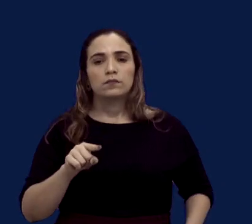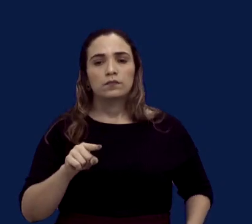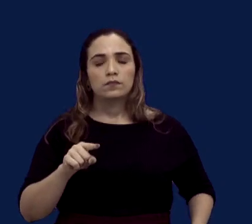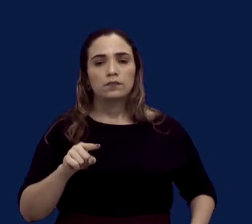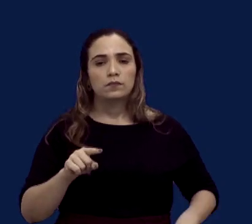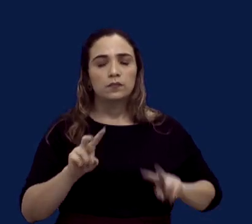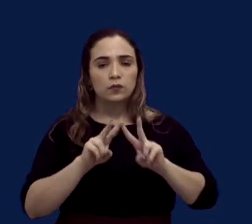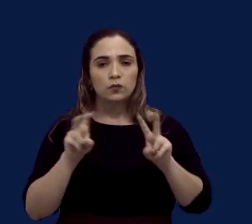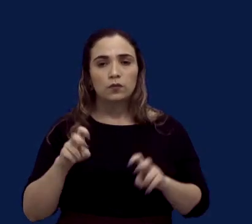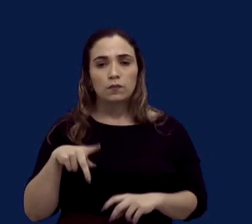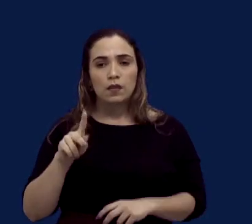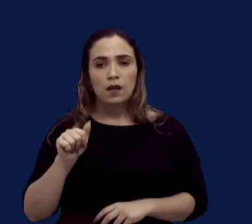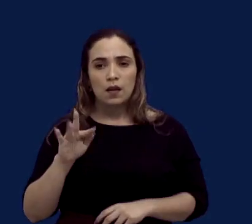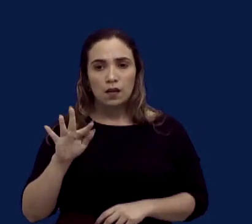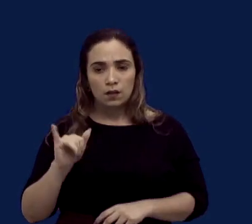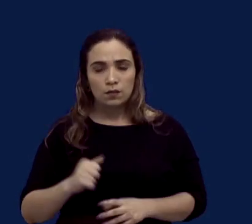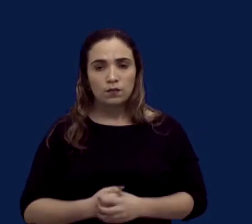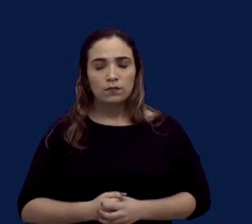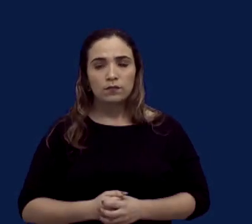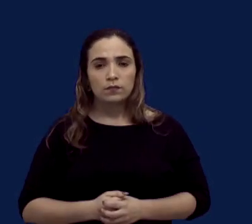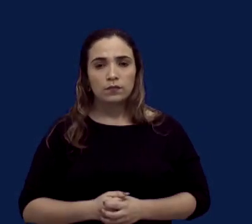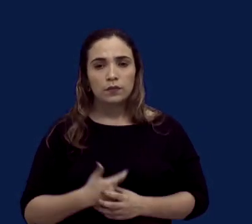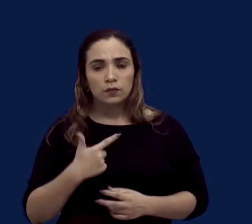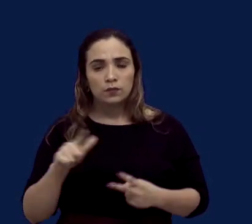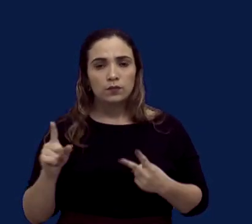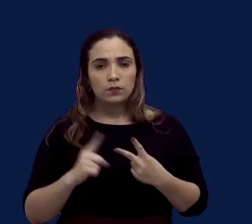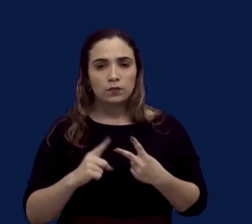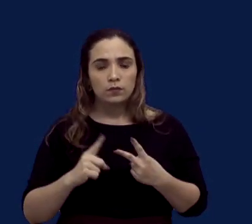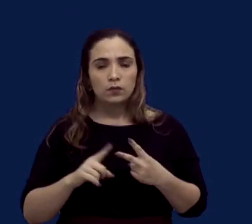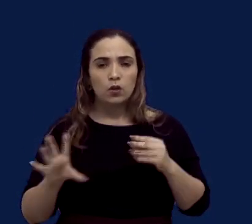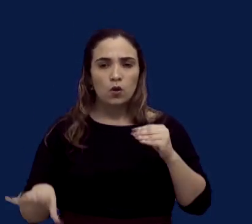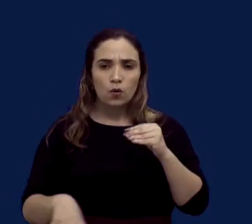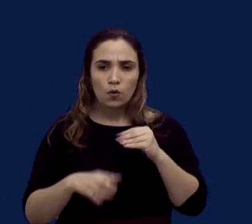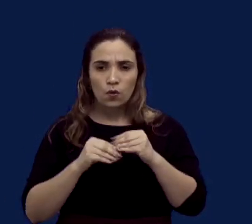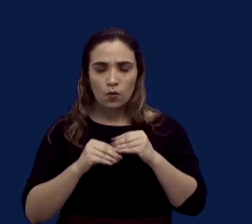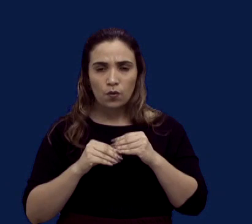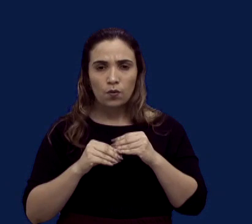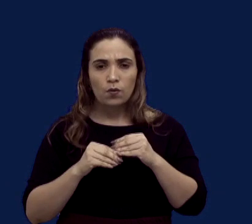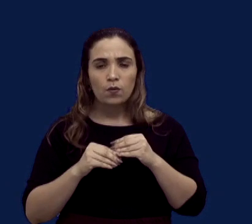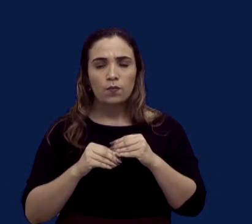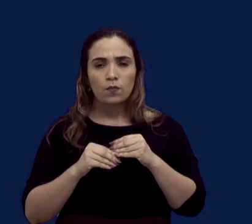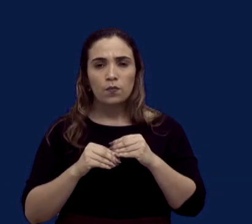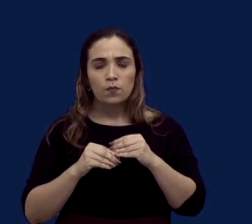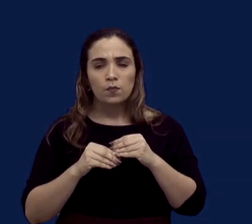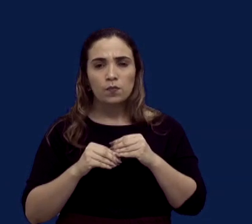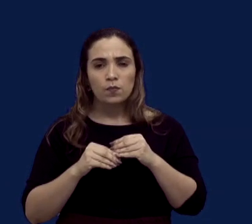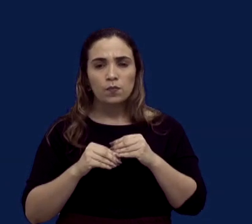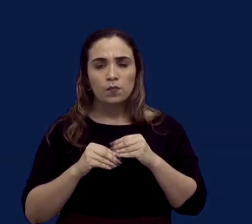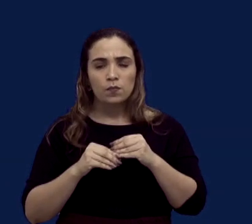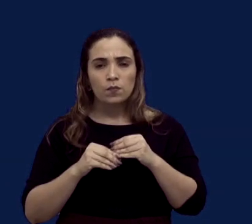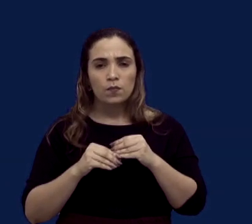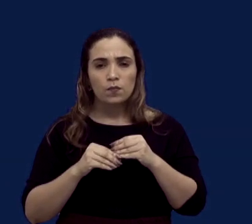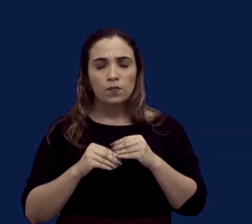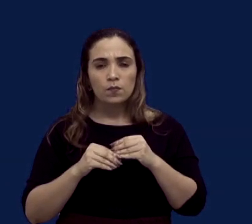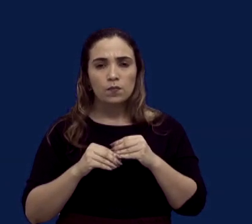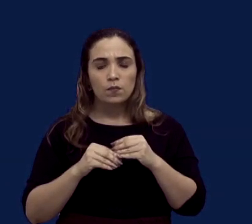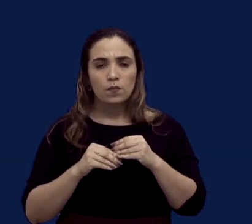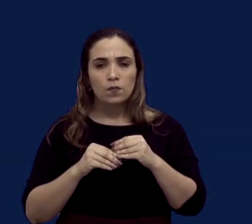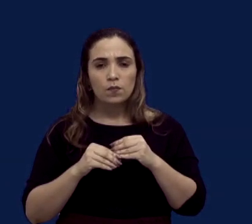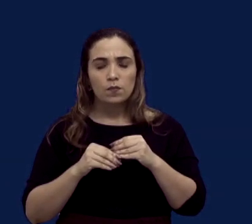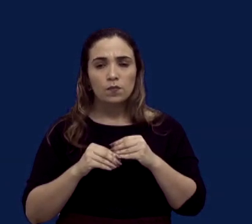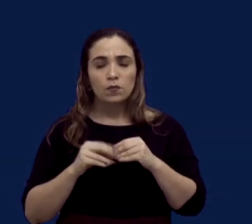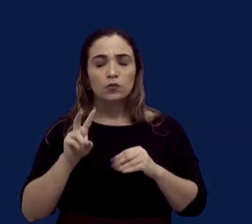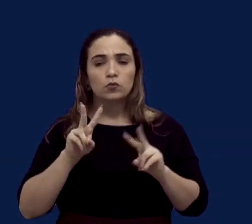pela Kátia. O Pairton também falou, só complementando sua fala, agora mesmo ele falou isso, outro dia eu vi que gerir é antecipar